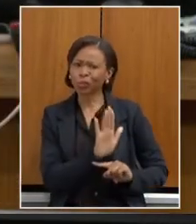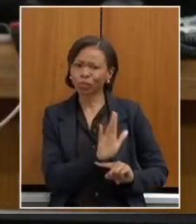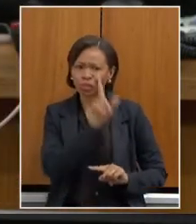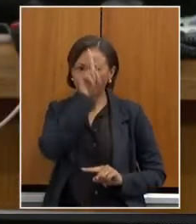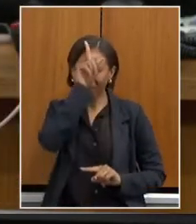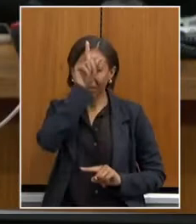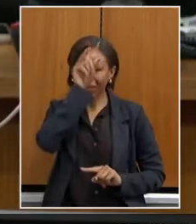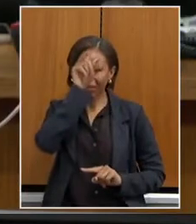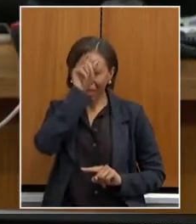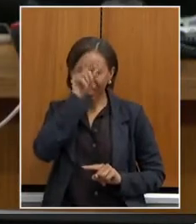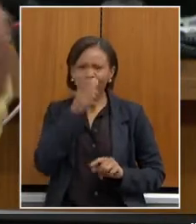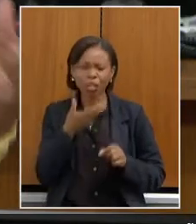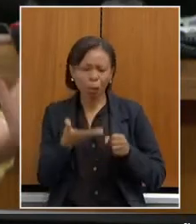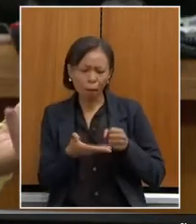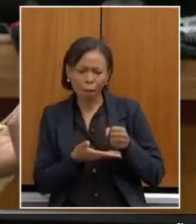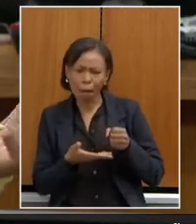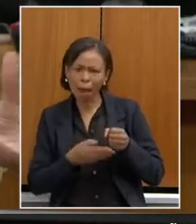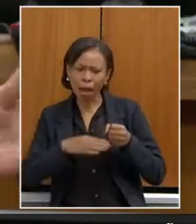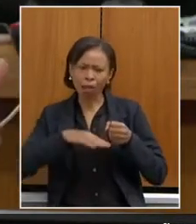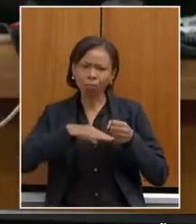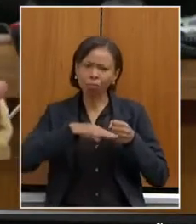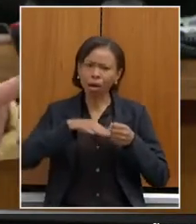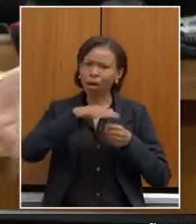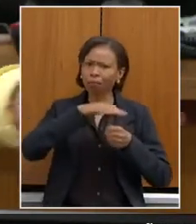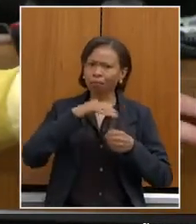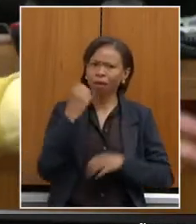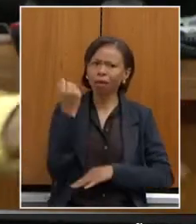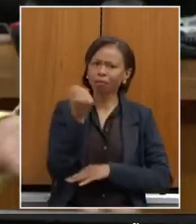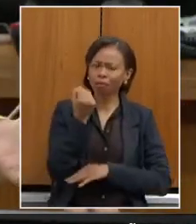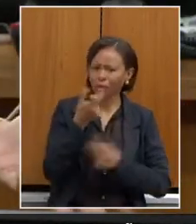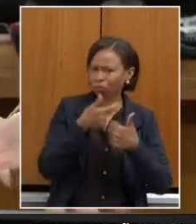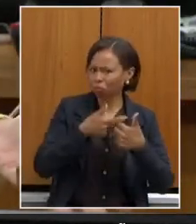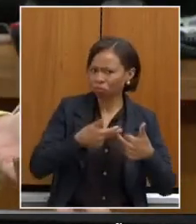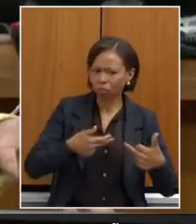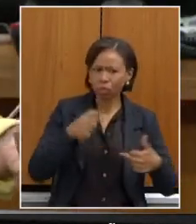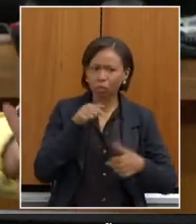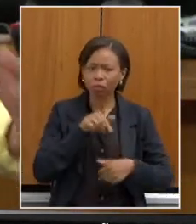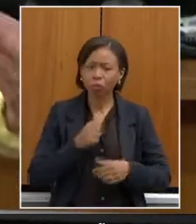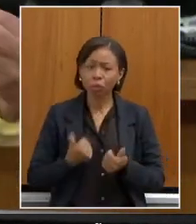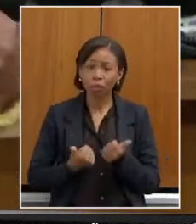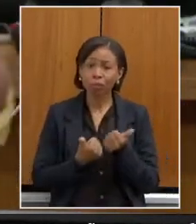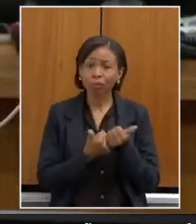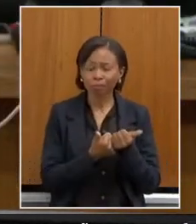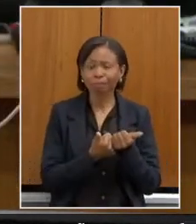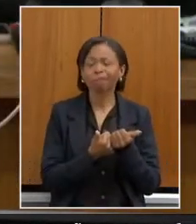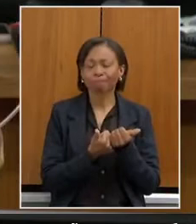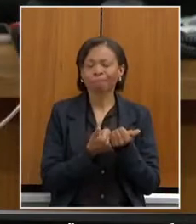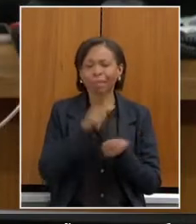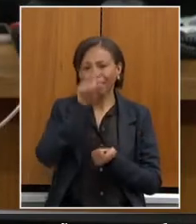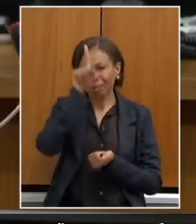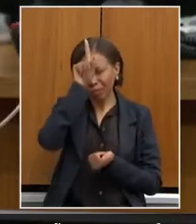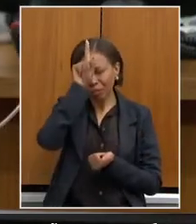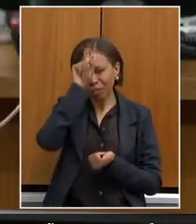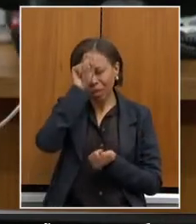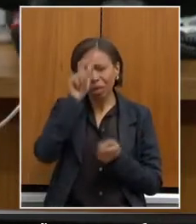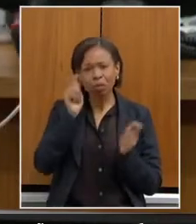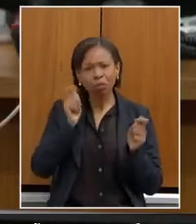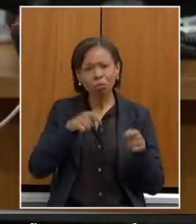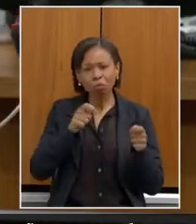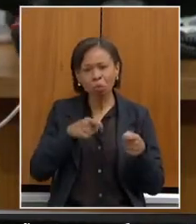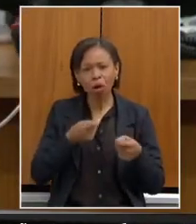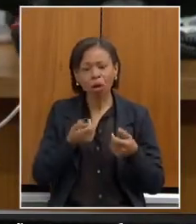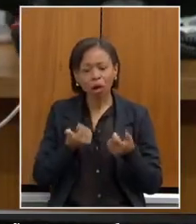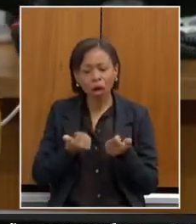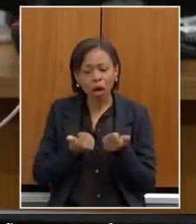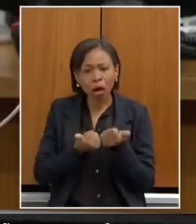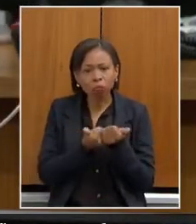complexidade podendo os grandes hospitais das nossas macros poder alcançar os casos mais graves